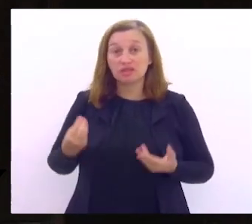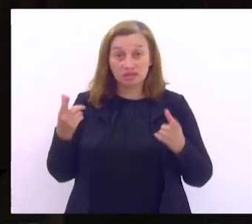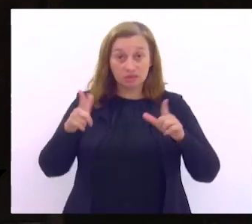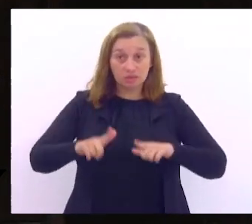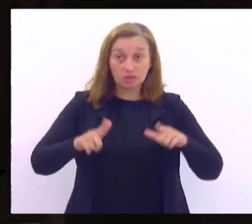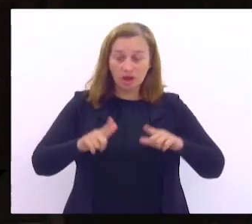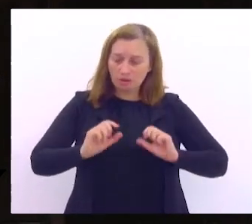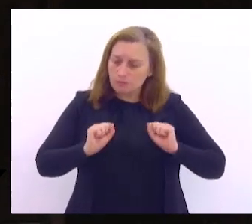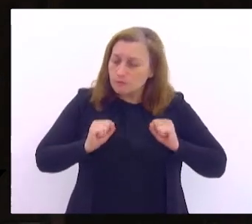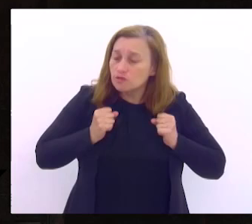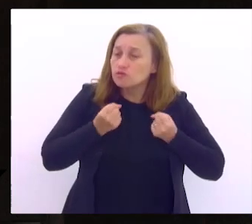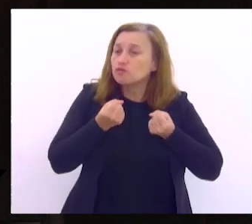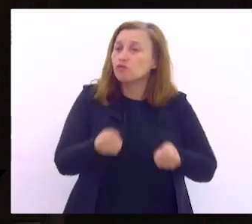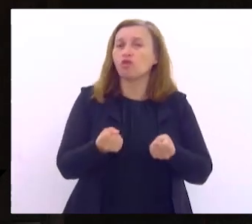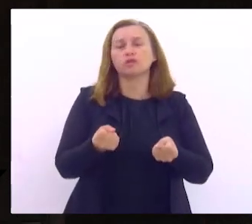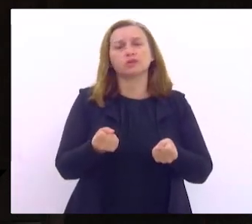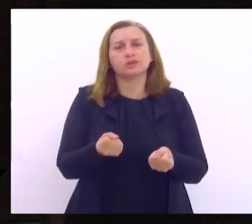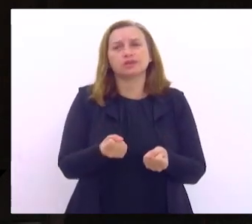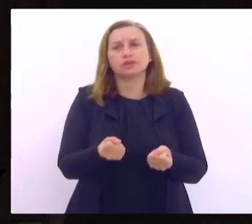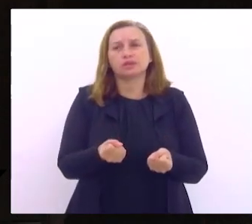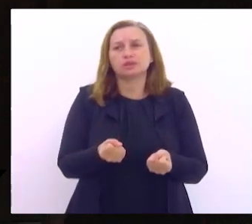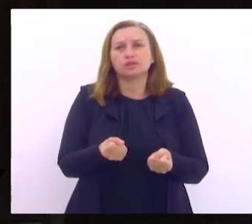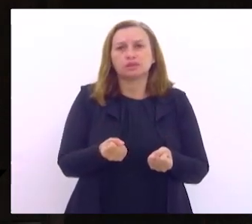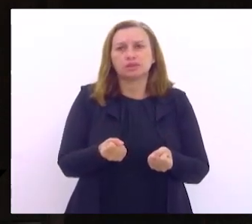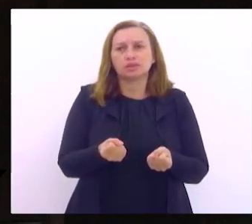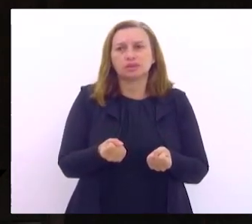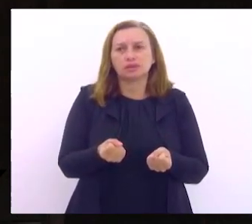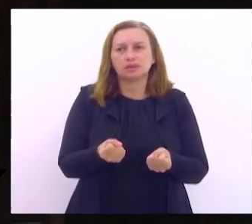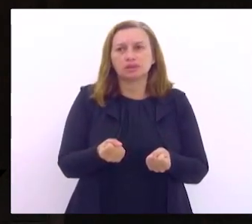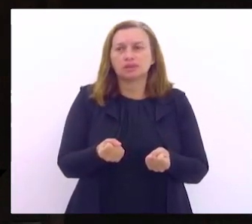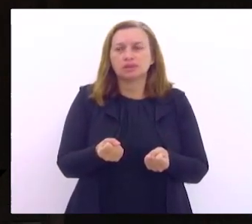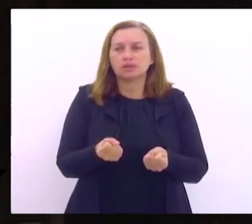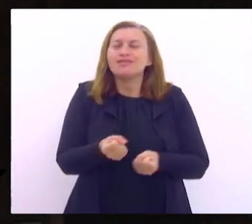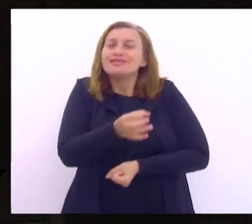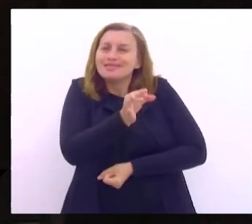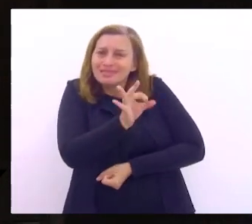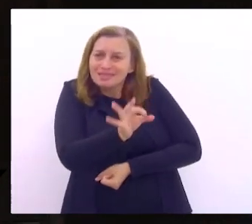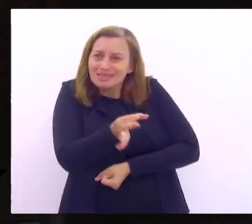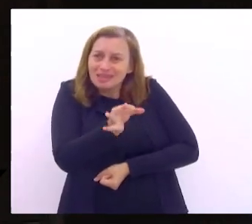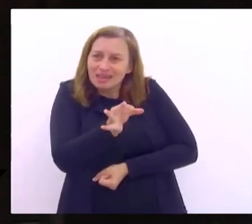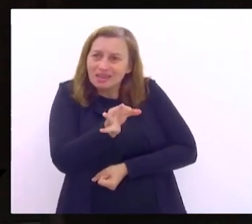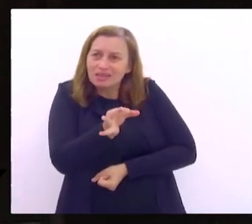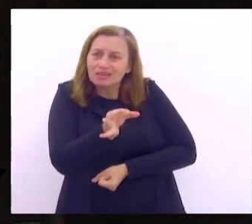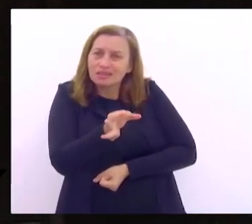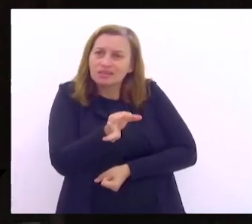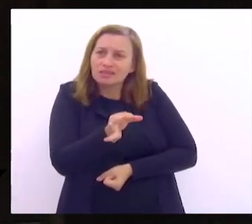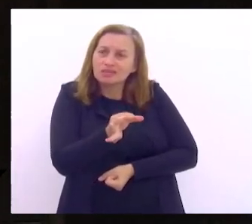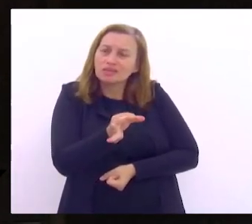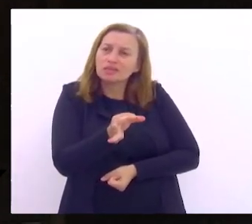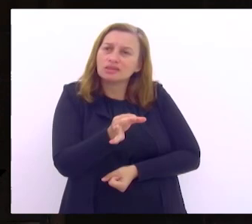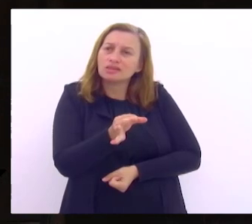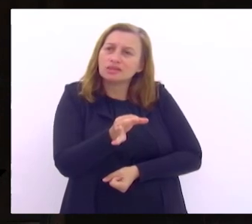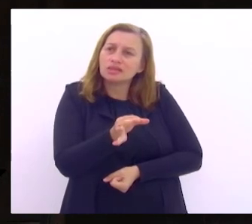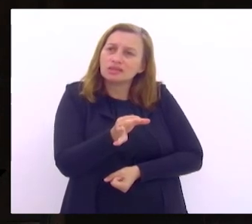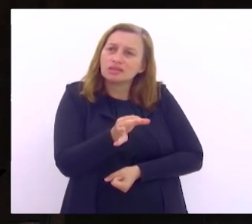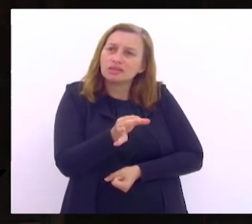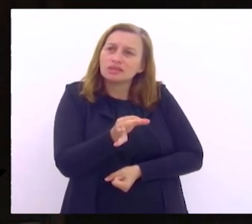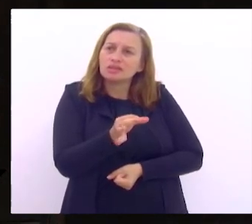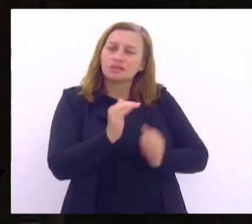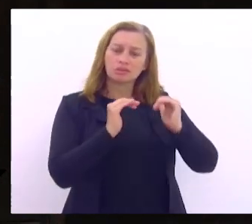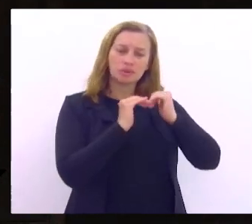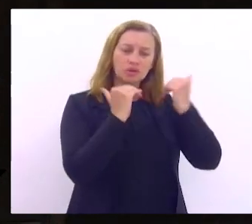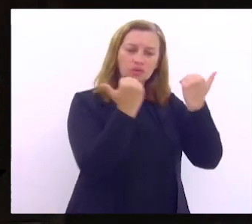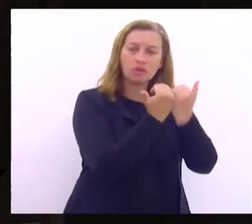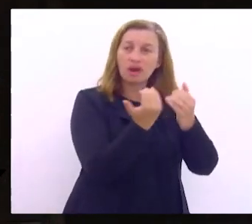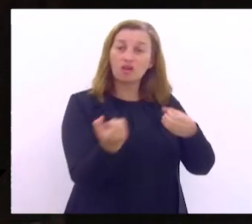se empenham de forma correta e incisiva para que o Célio de Barros ele